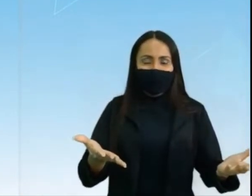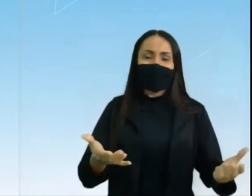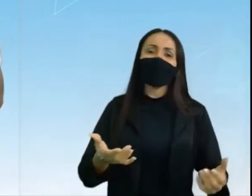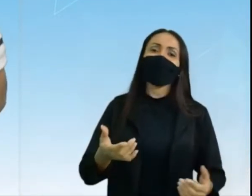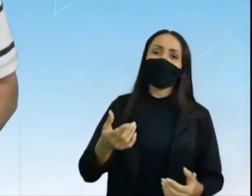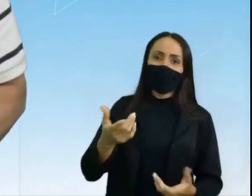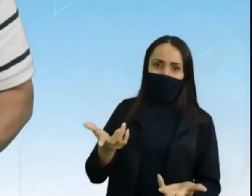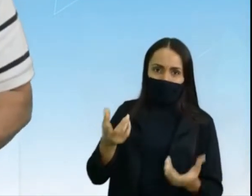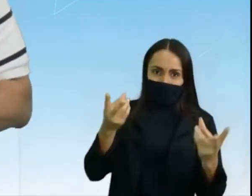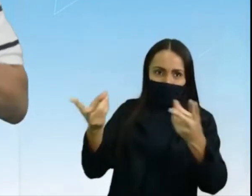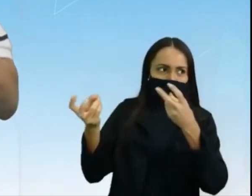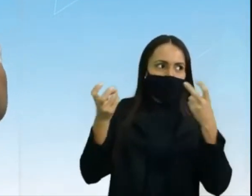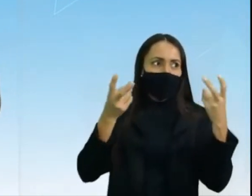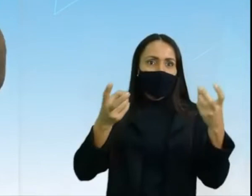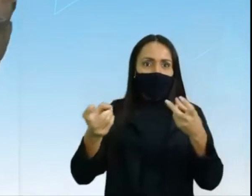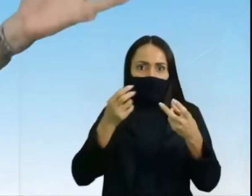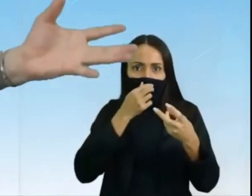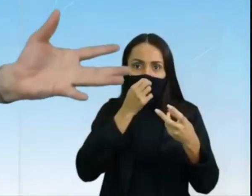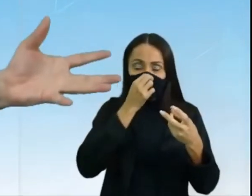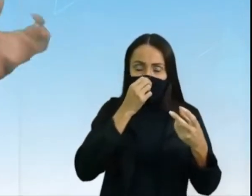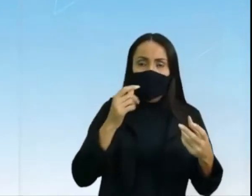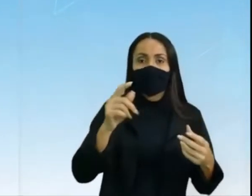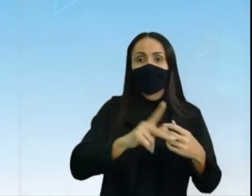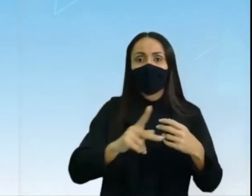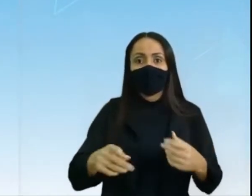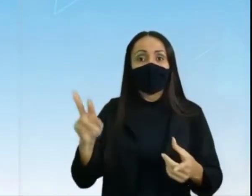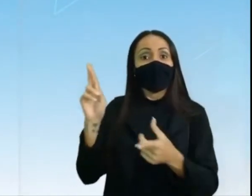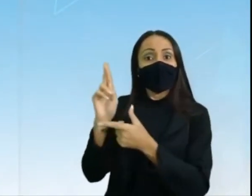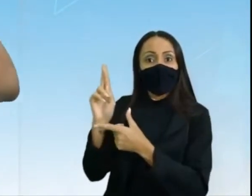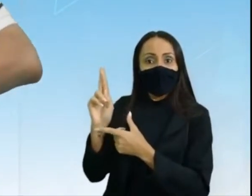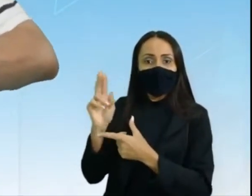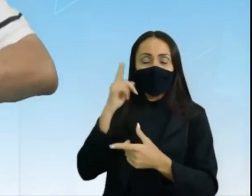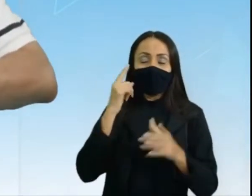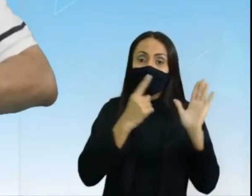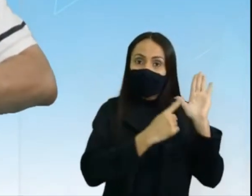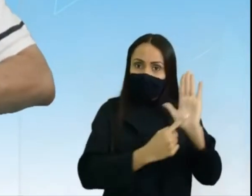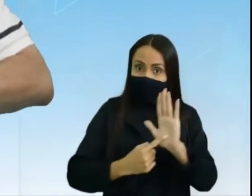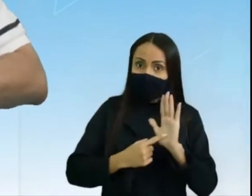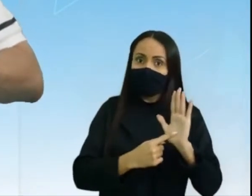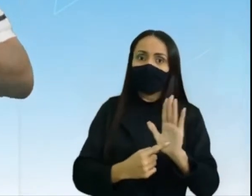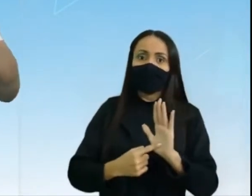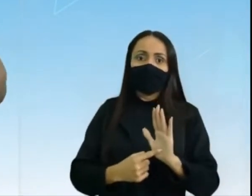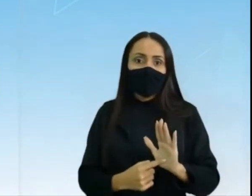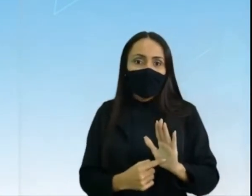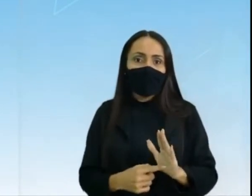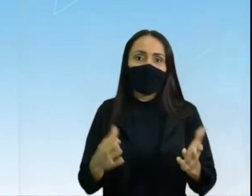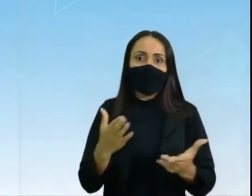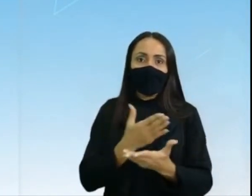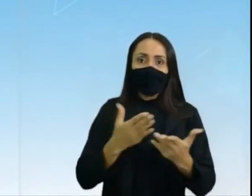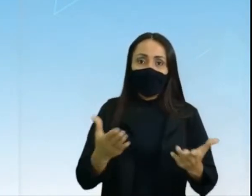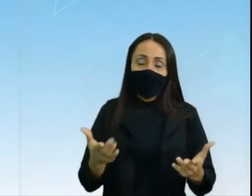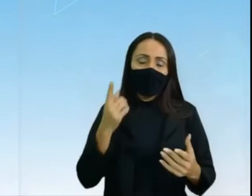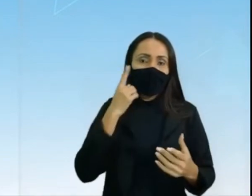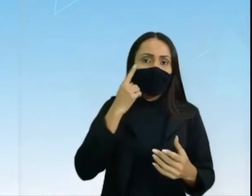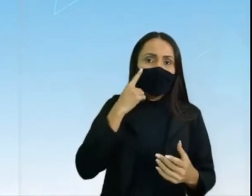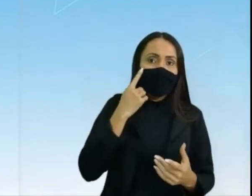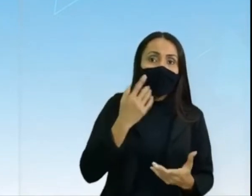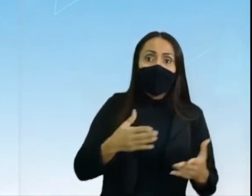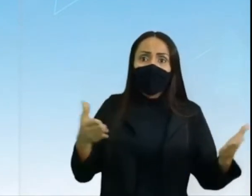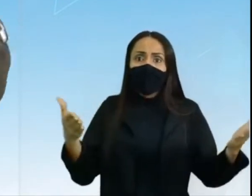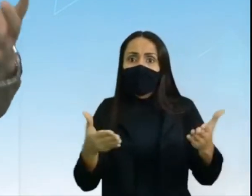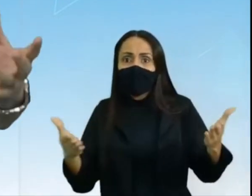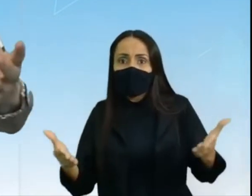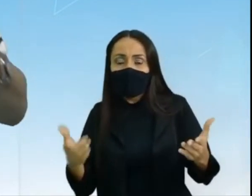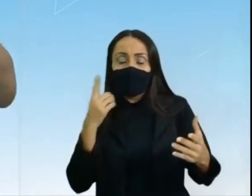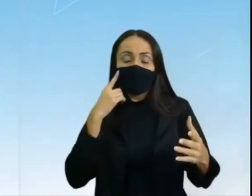Perceberam justamente que a professora Roberta, para apresentar, mostrar, justamente, a gente observou agora que